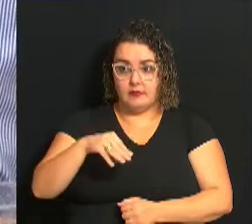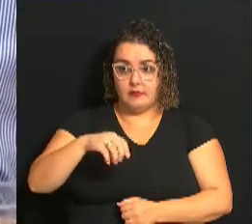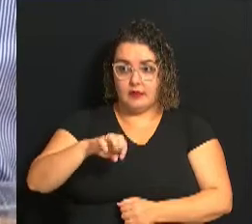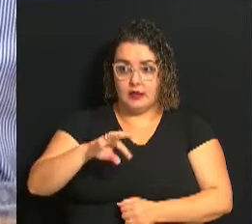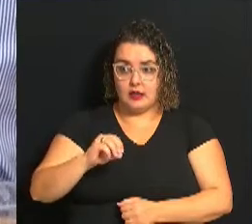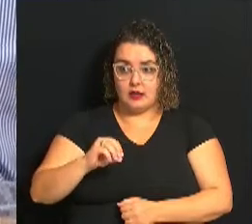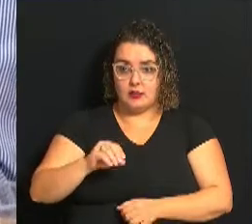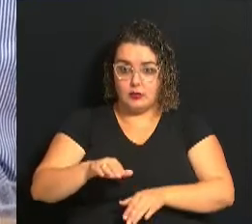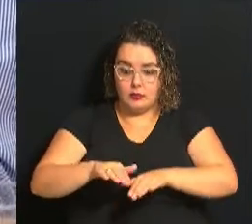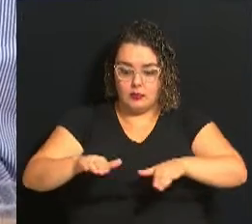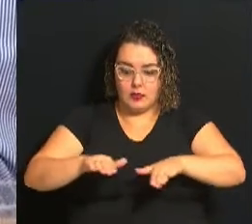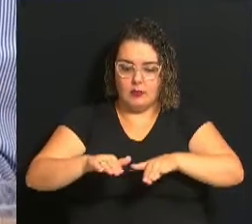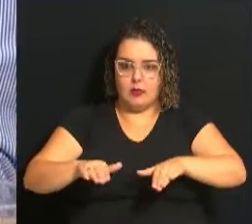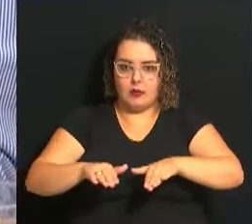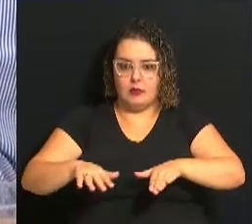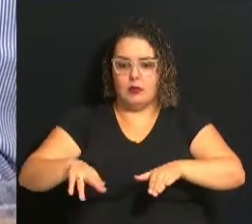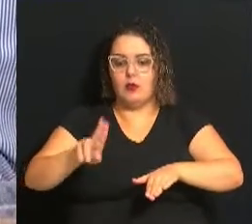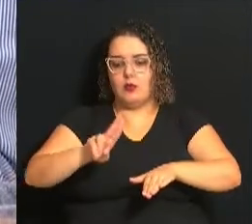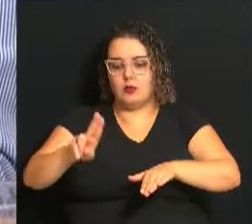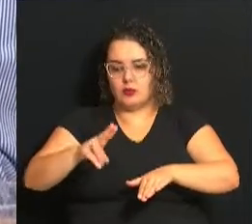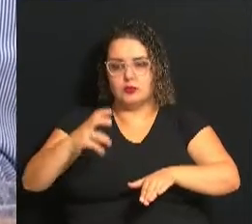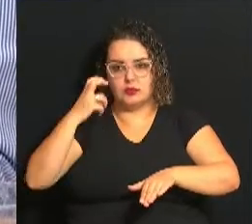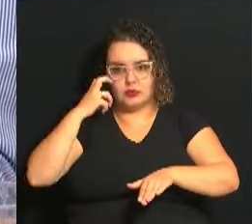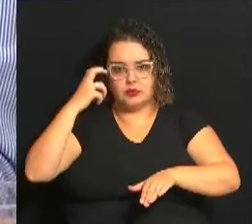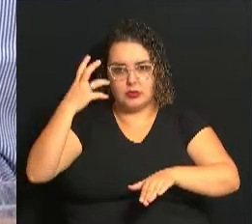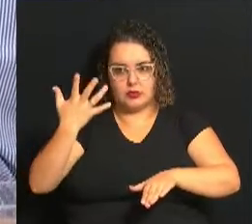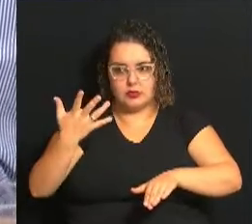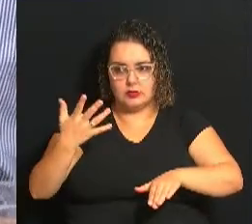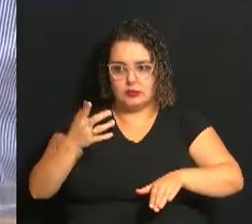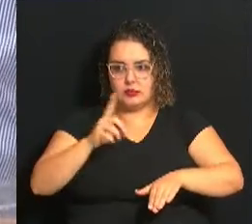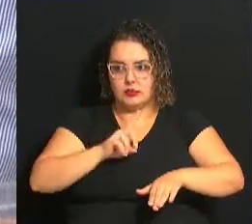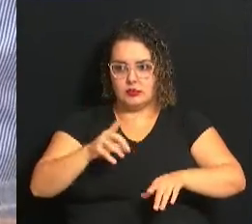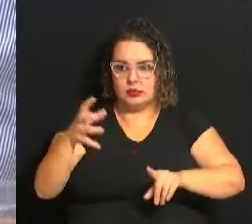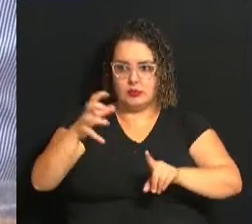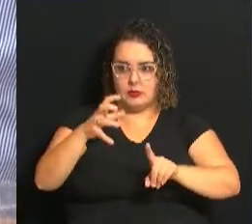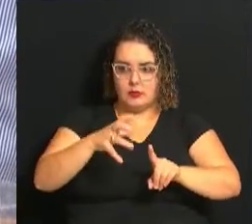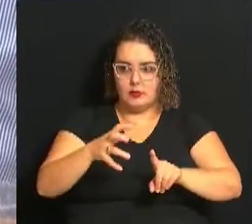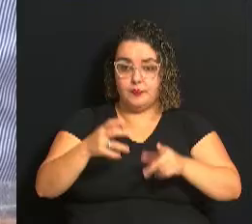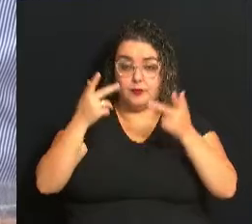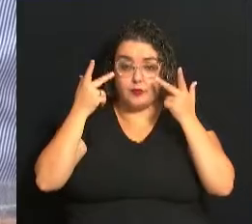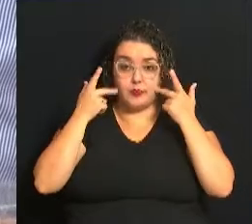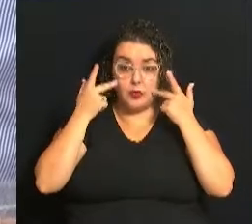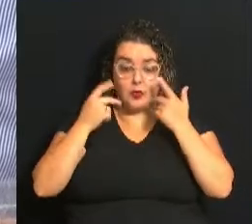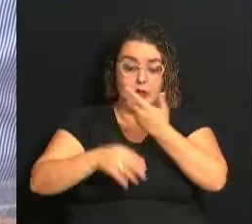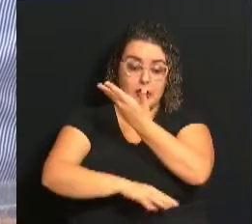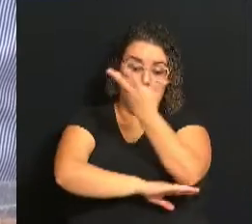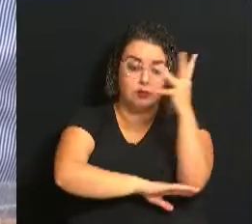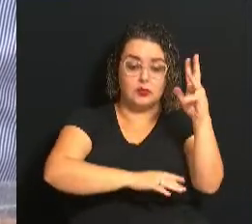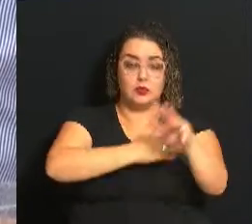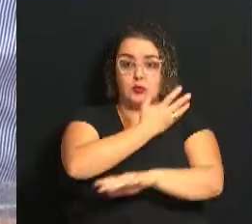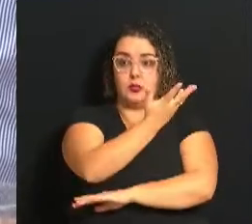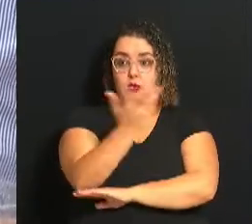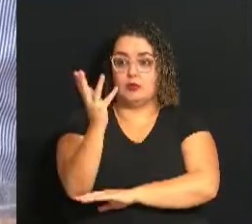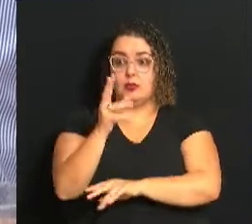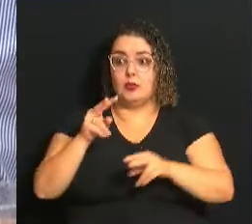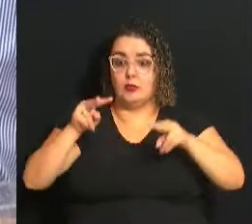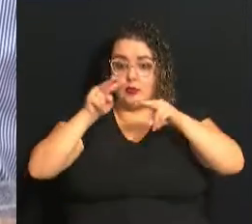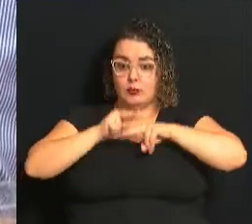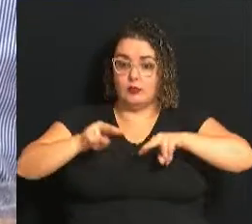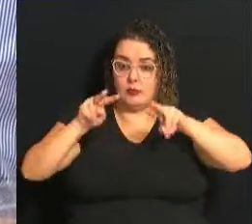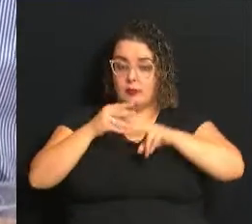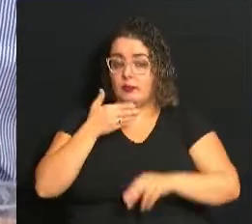forma inteligente esse terreno, sem interferir na topografia natural. Você deixa esteticamente muito